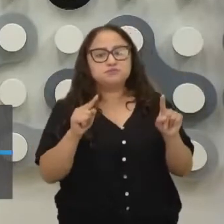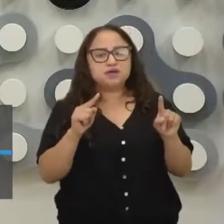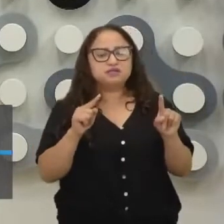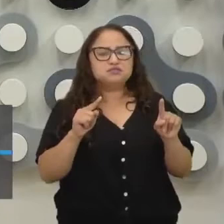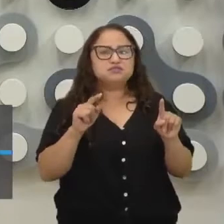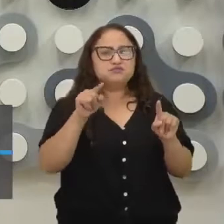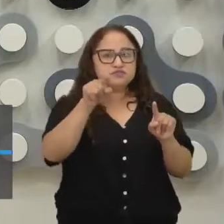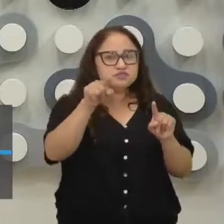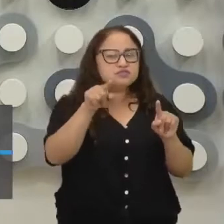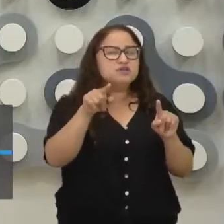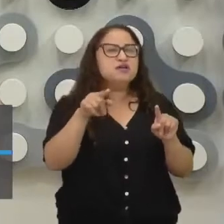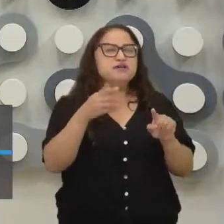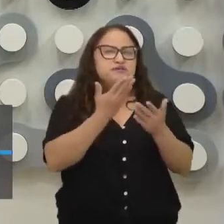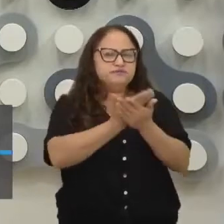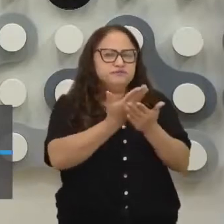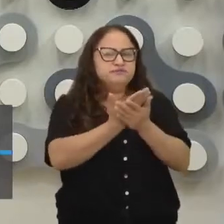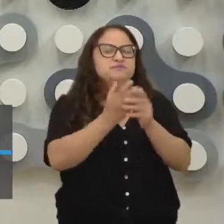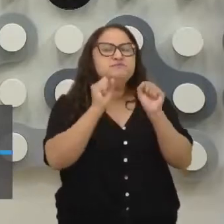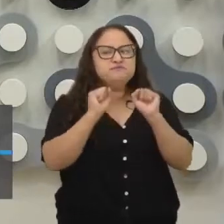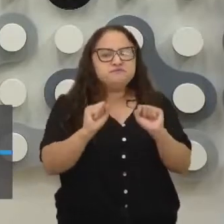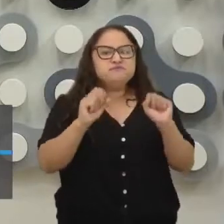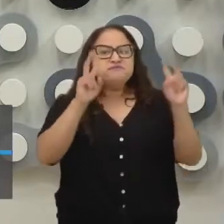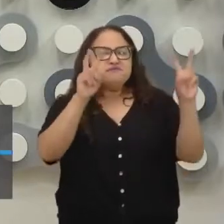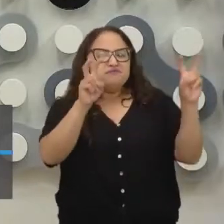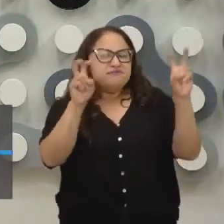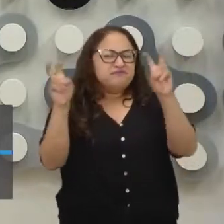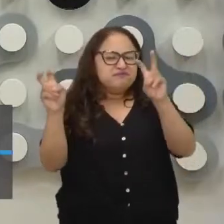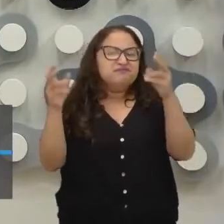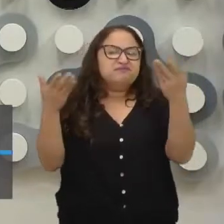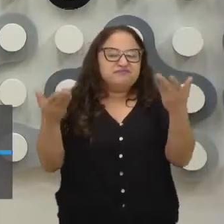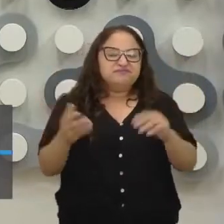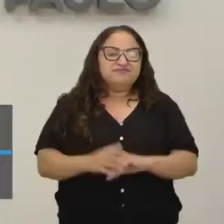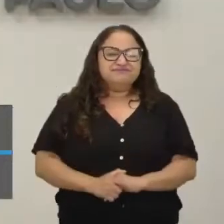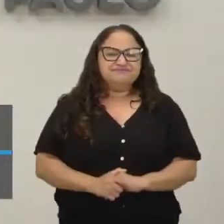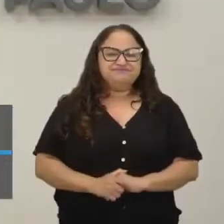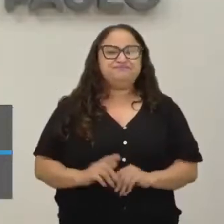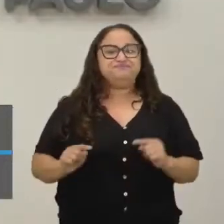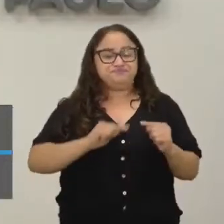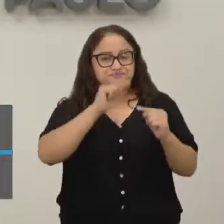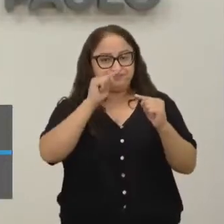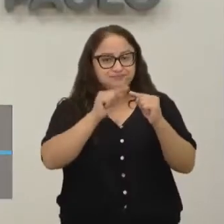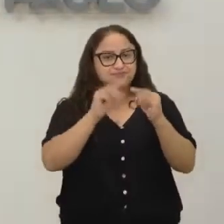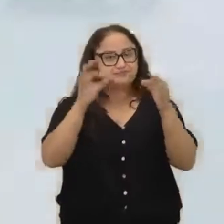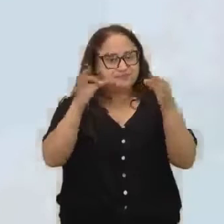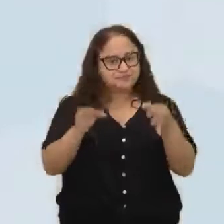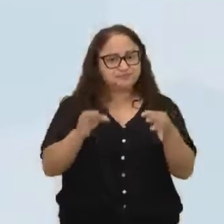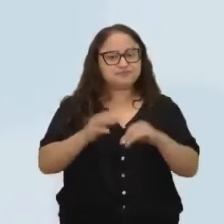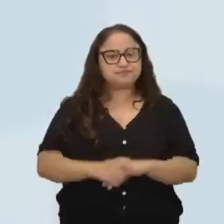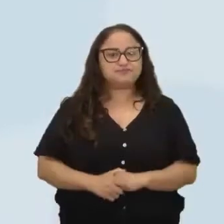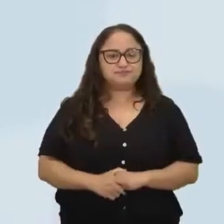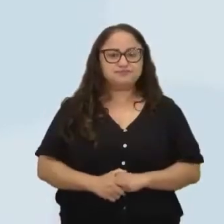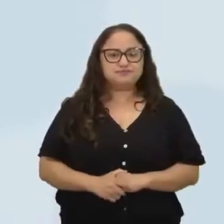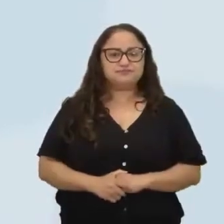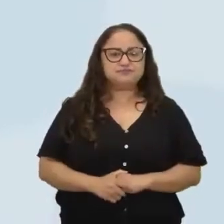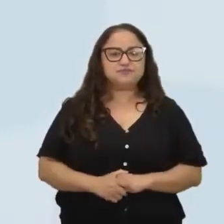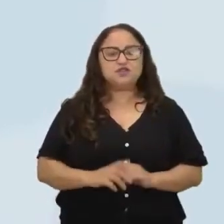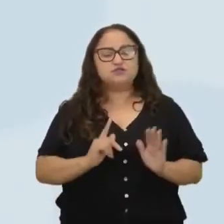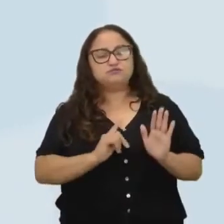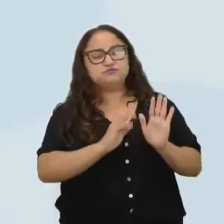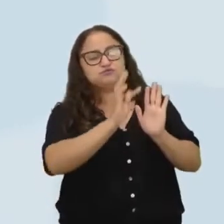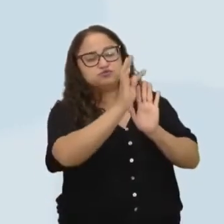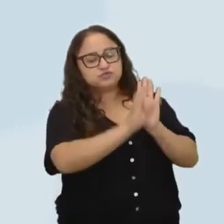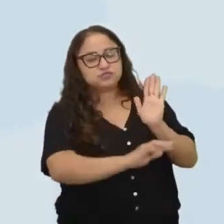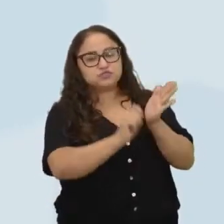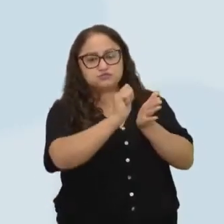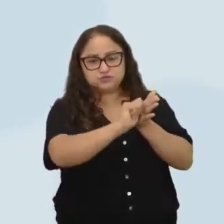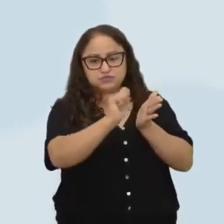vocês, estudantes, possam se interessar pelo assunto e pesquisar. Sim, eu acertei? Sim. Acertou! Olha lá, ela sempre acerta. Olha lá, gente, o texto foi